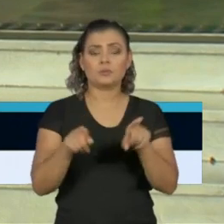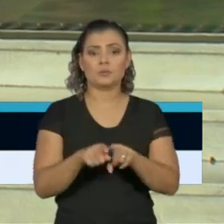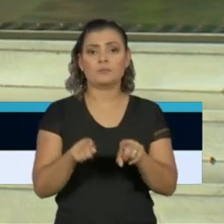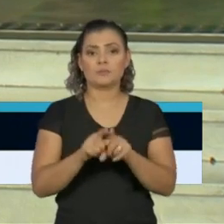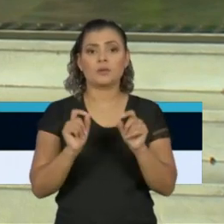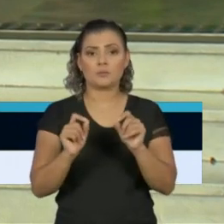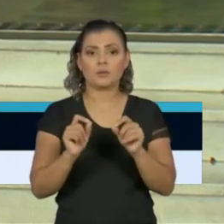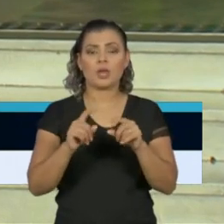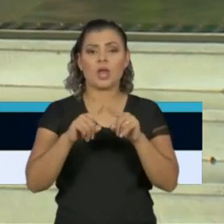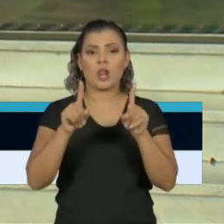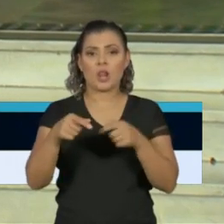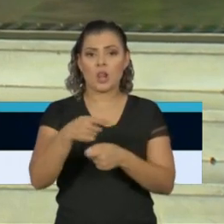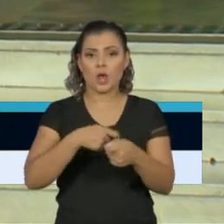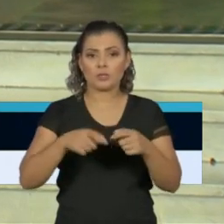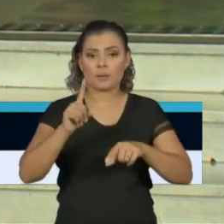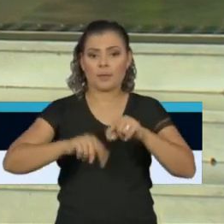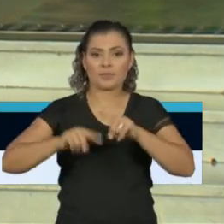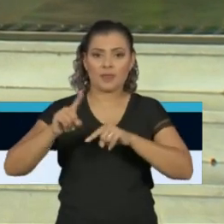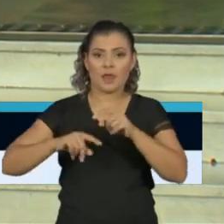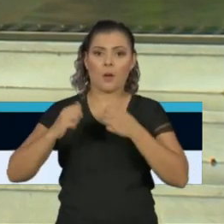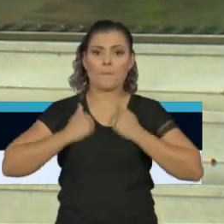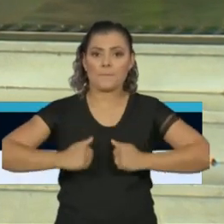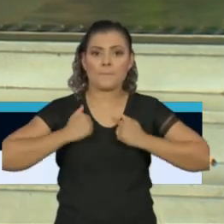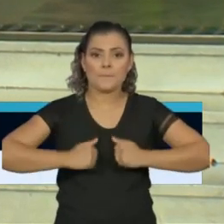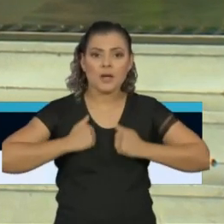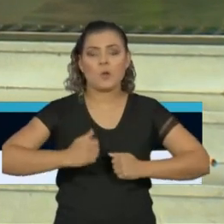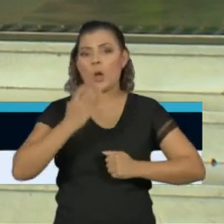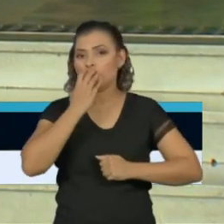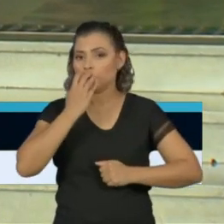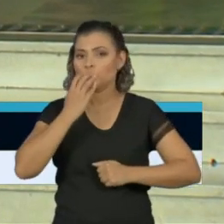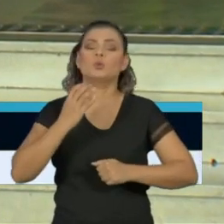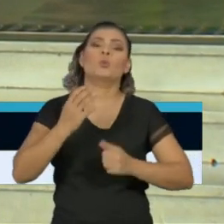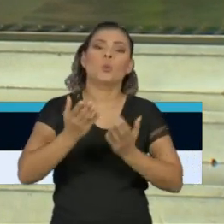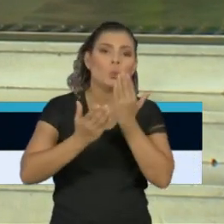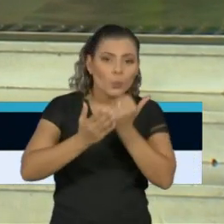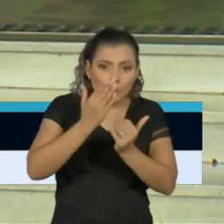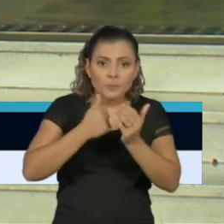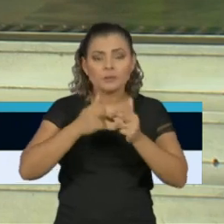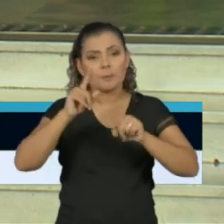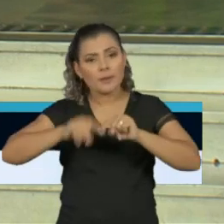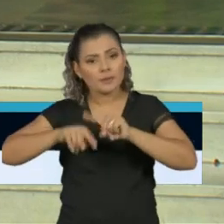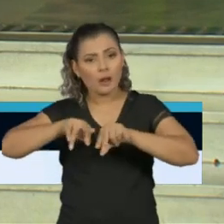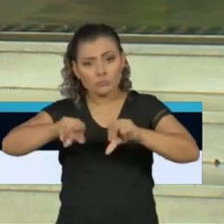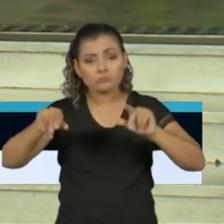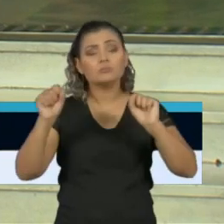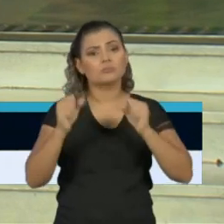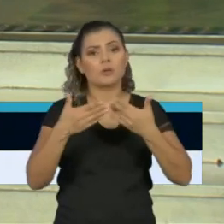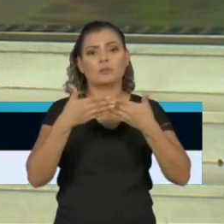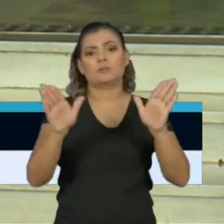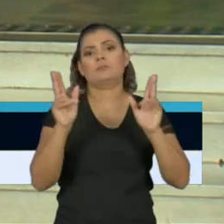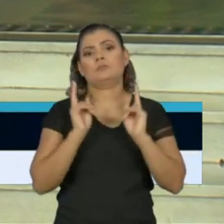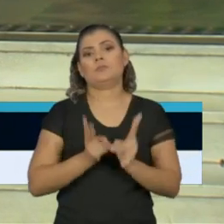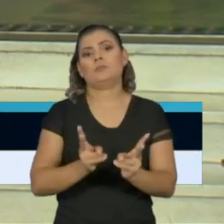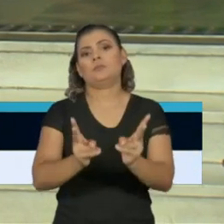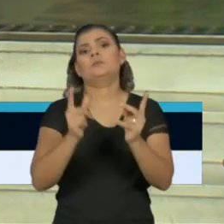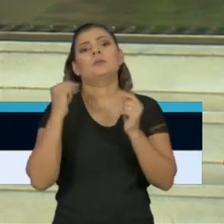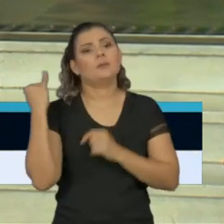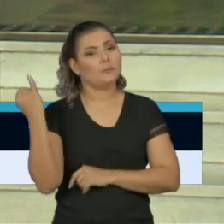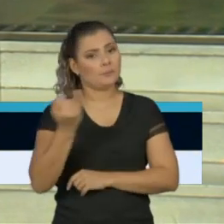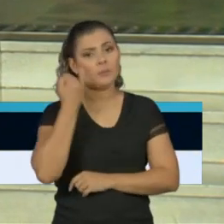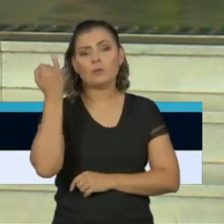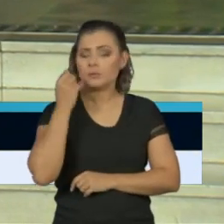shops, as lojas de produtos alimentícios e outros produtos para cães, fossem entendidas como essenciais